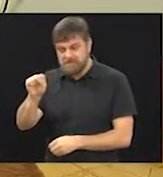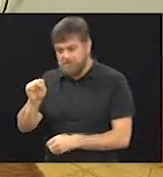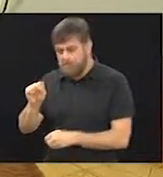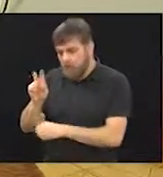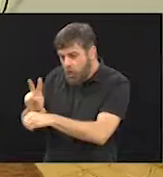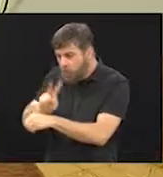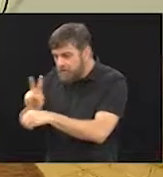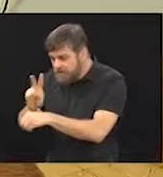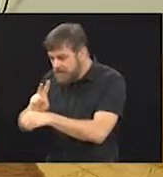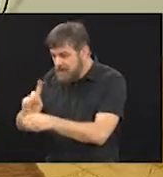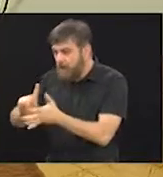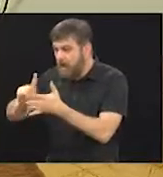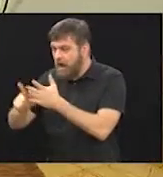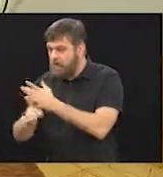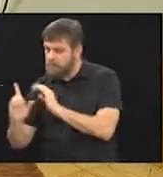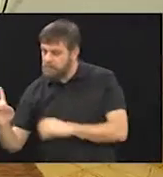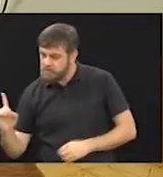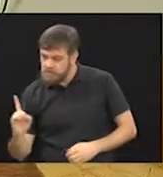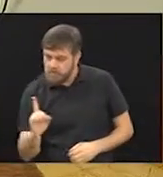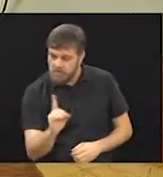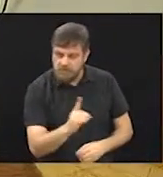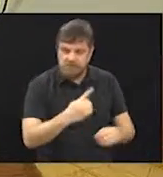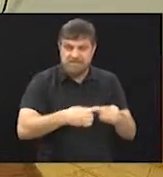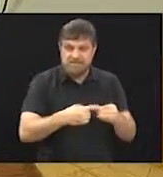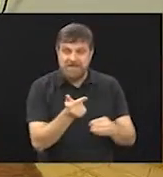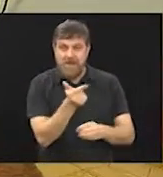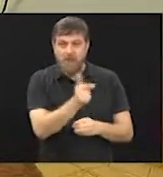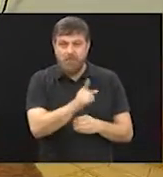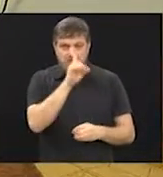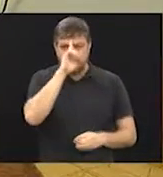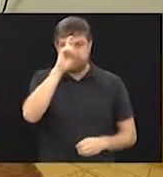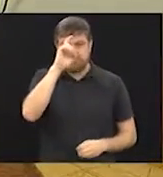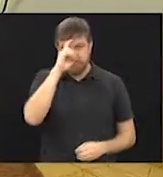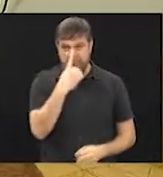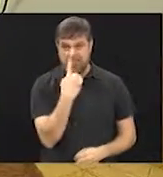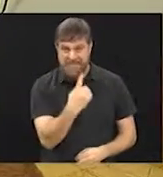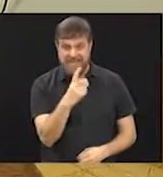a Unesp em Botucatu. E foi onde que eu fiquei 15 dias internado.